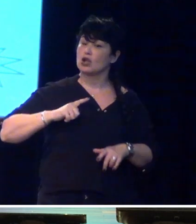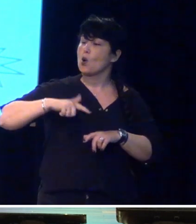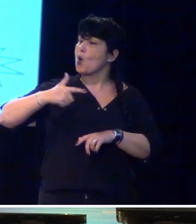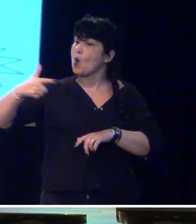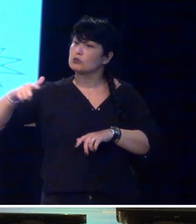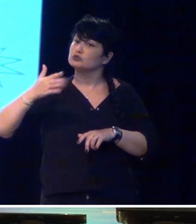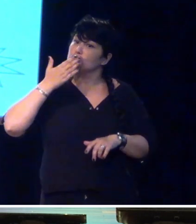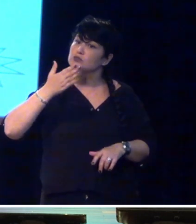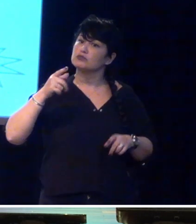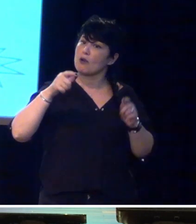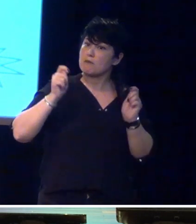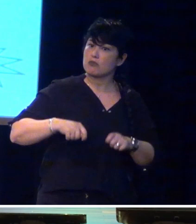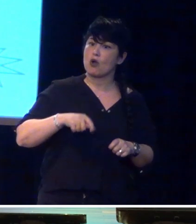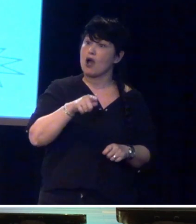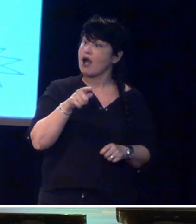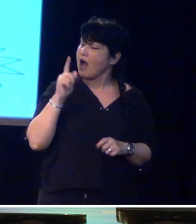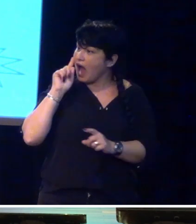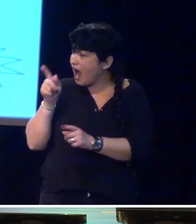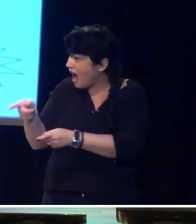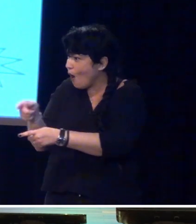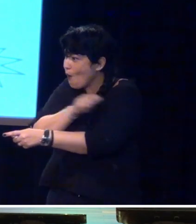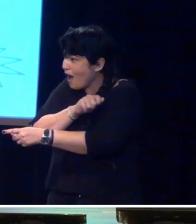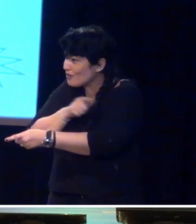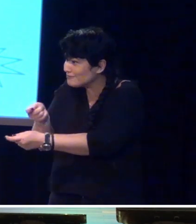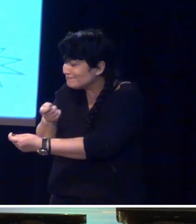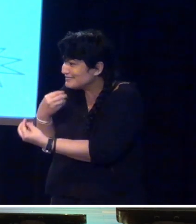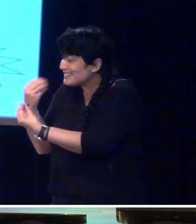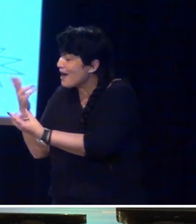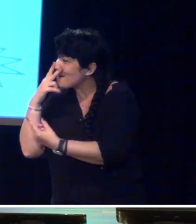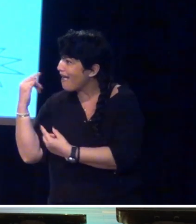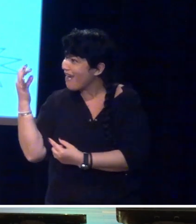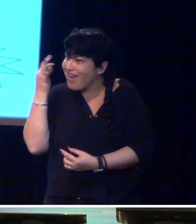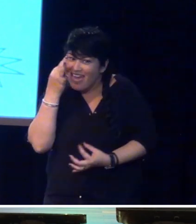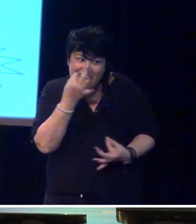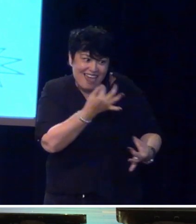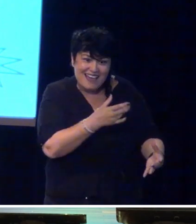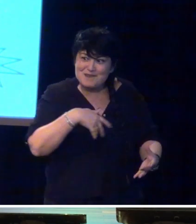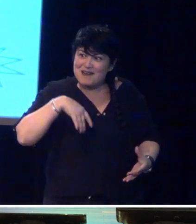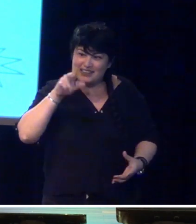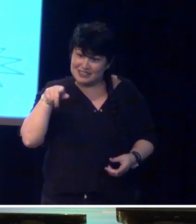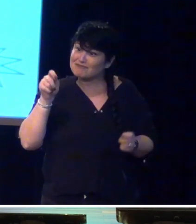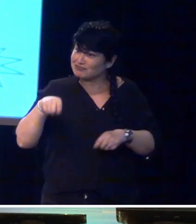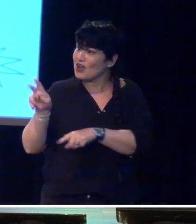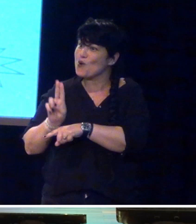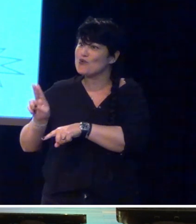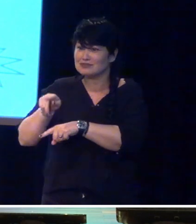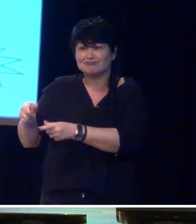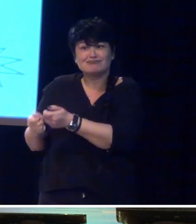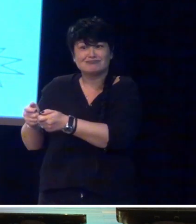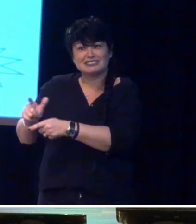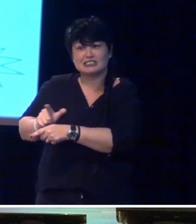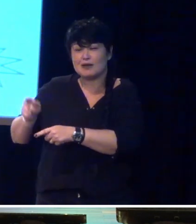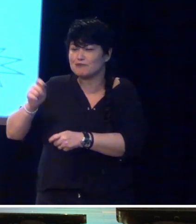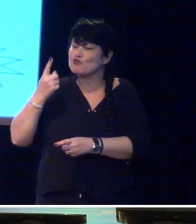formas da gente comunicar e atrair o aluno que usa muito esses gêneros. Né? E